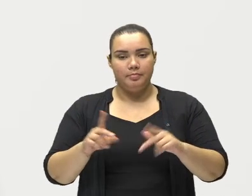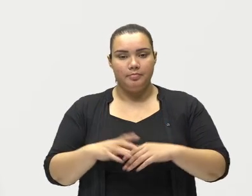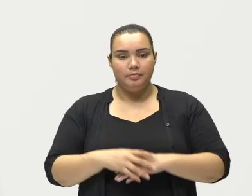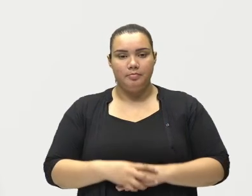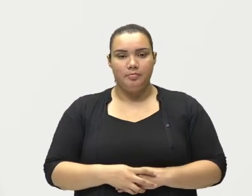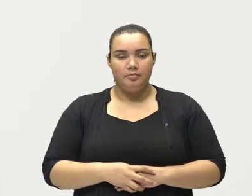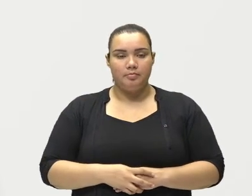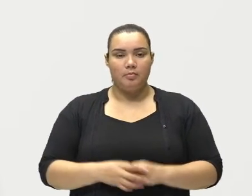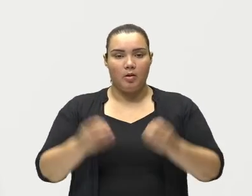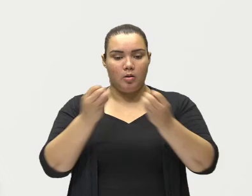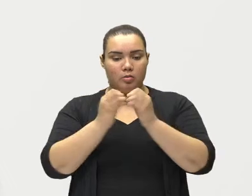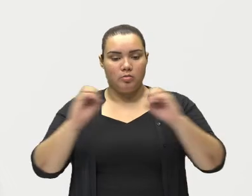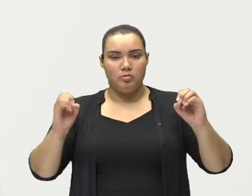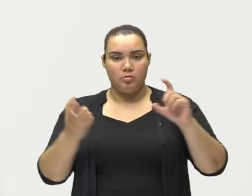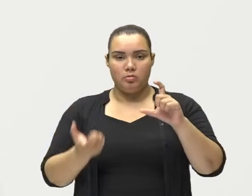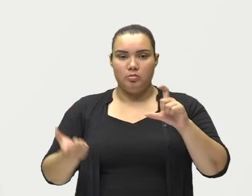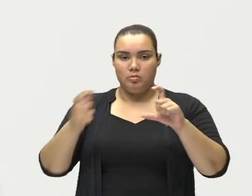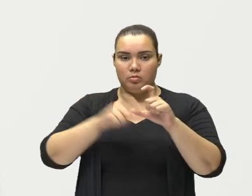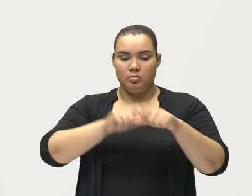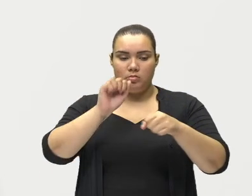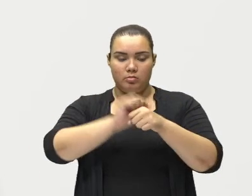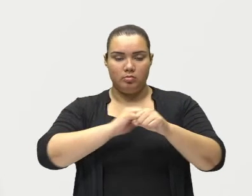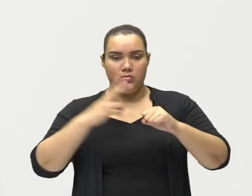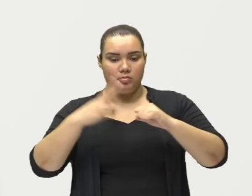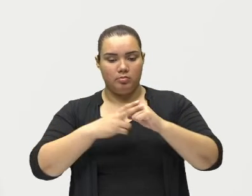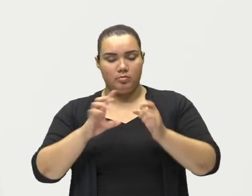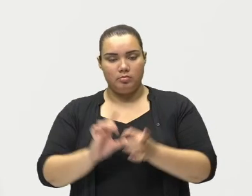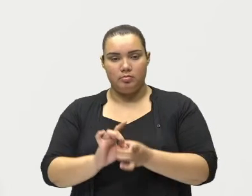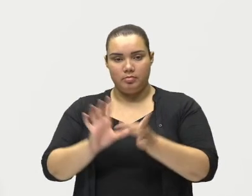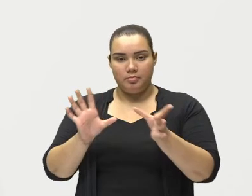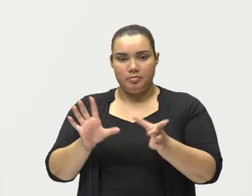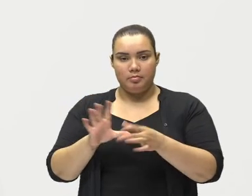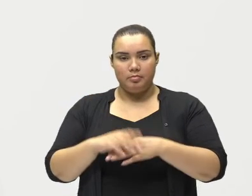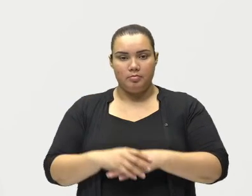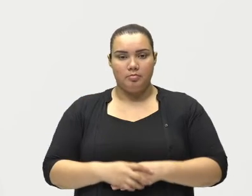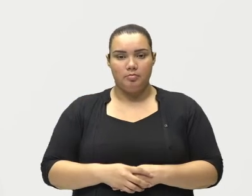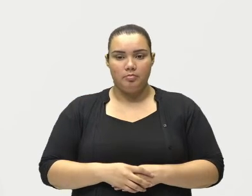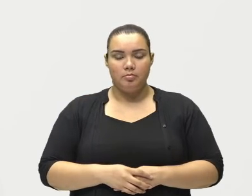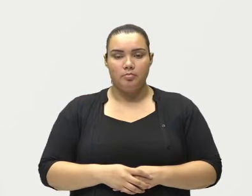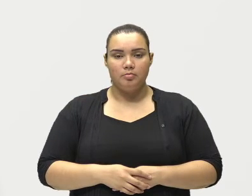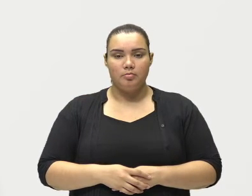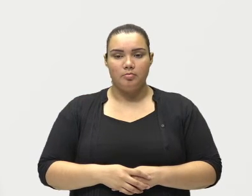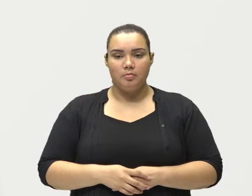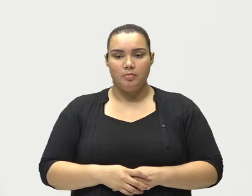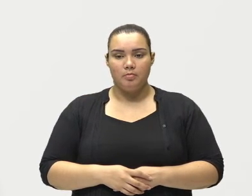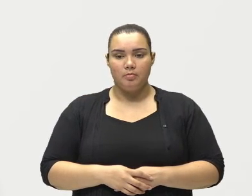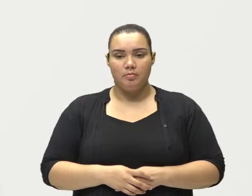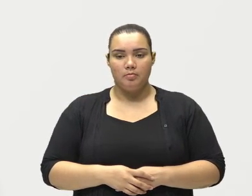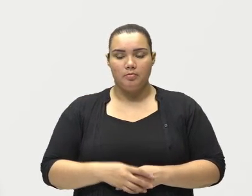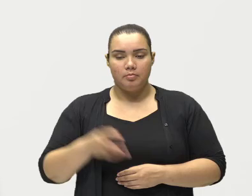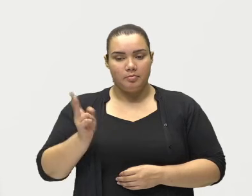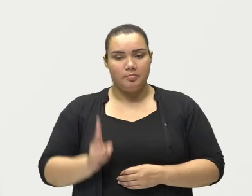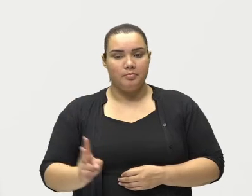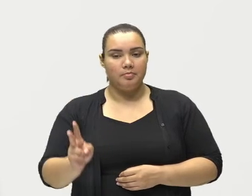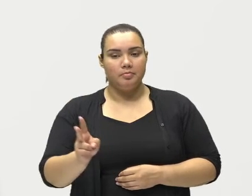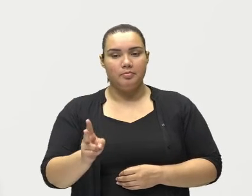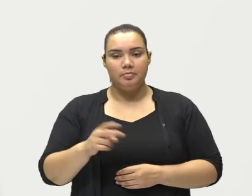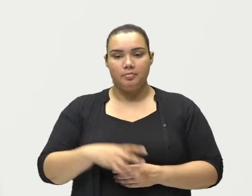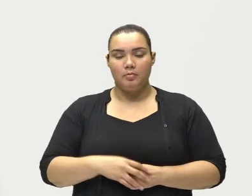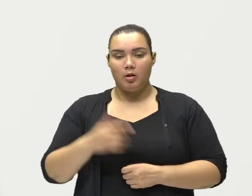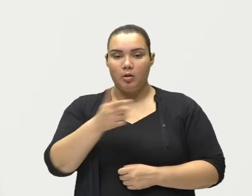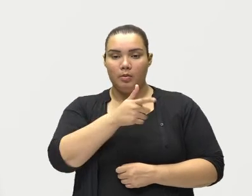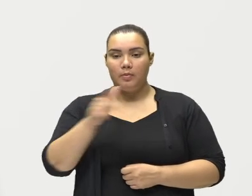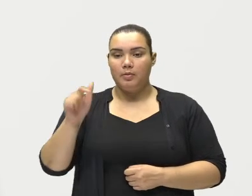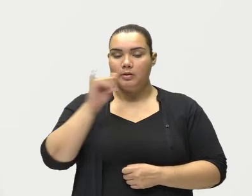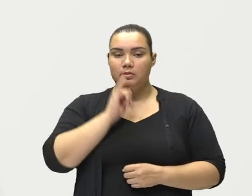isso. Oração subordinada, adverbial, concessiva. Muito bem. Prosseguindo, vamos lá. Outro exemplo